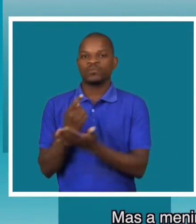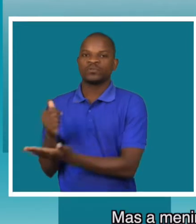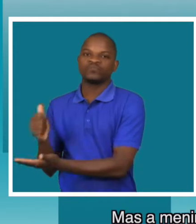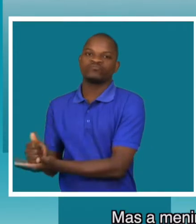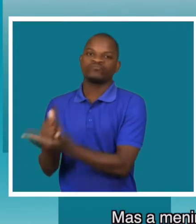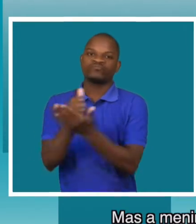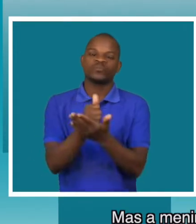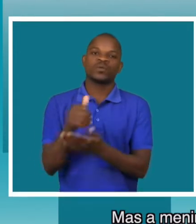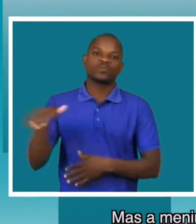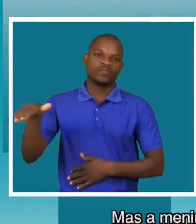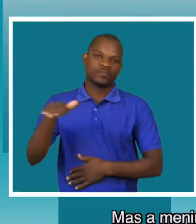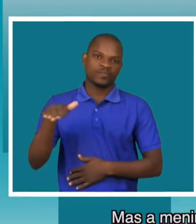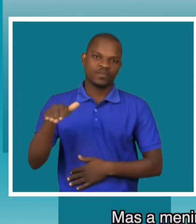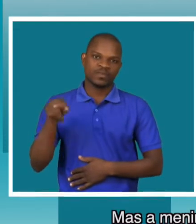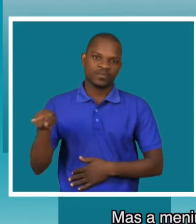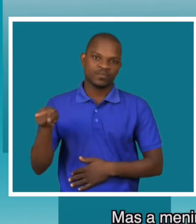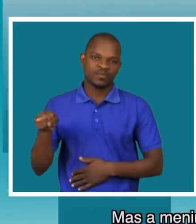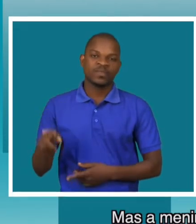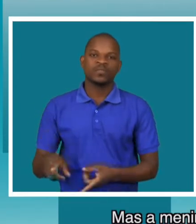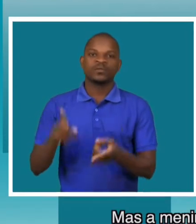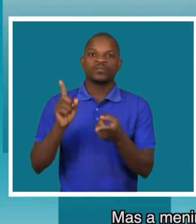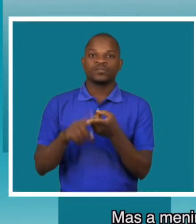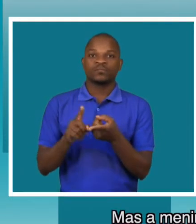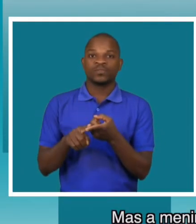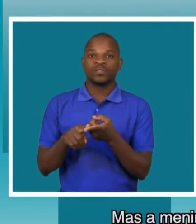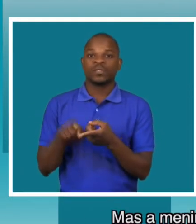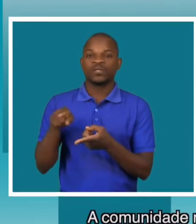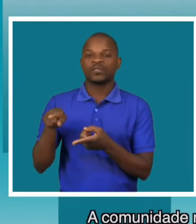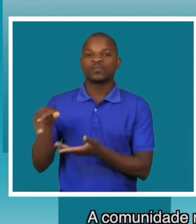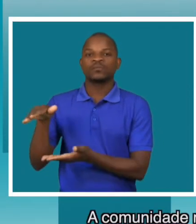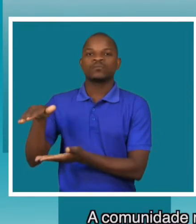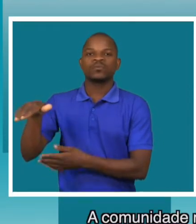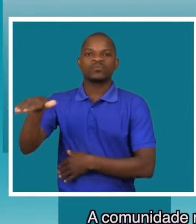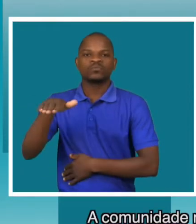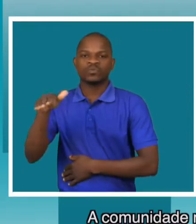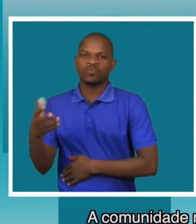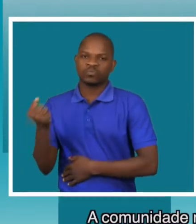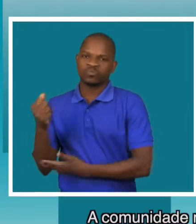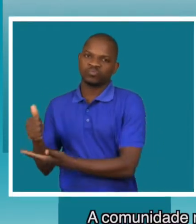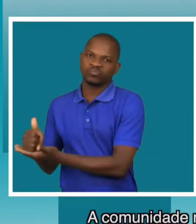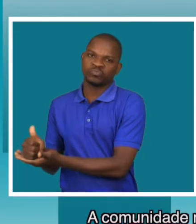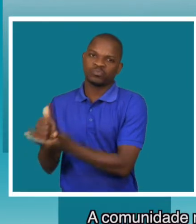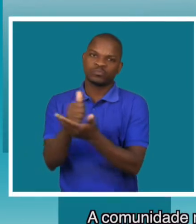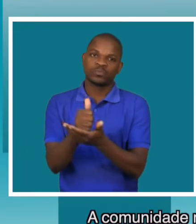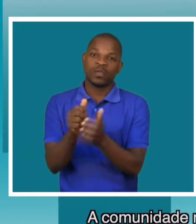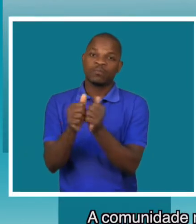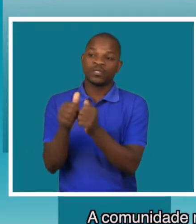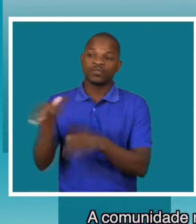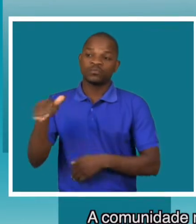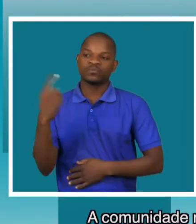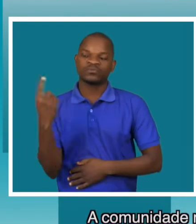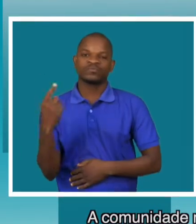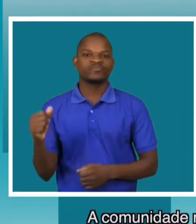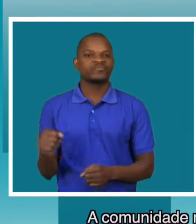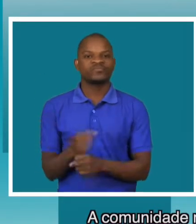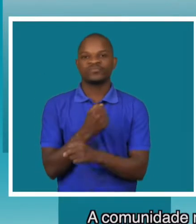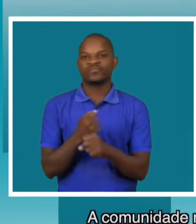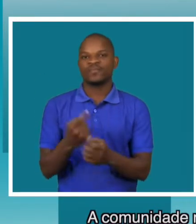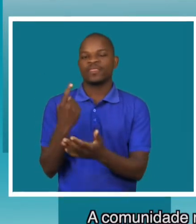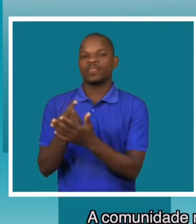comunidade e os valores e os normas na comunidade. A comunidade não pode fazer nada se não está